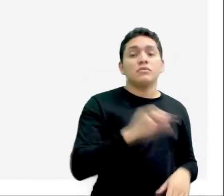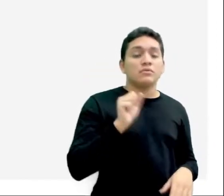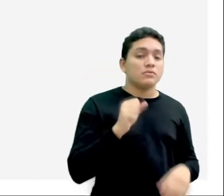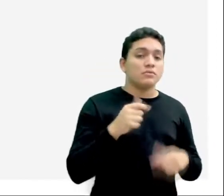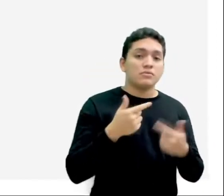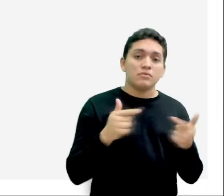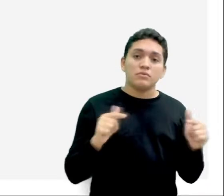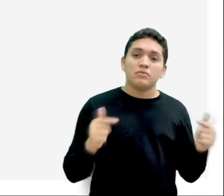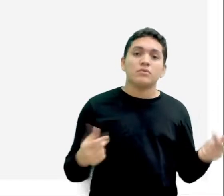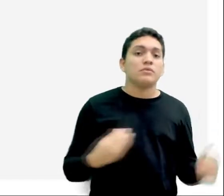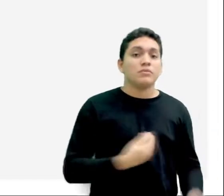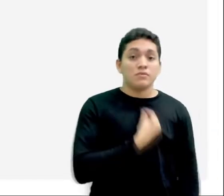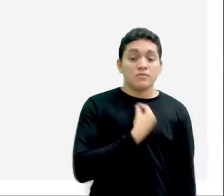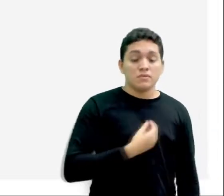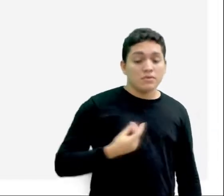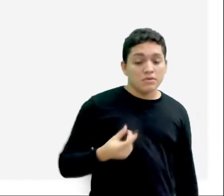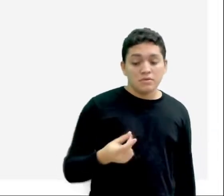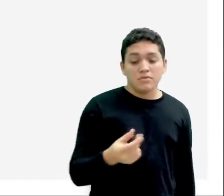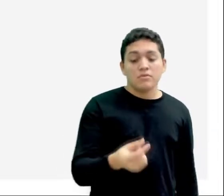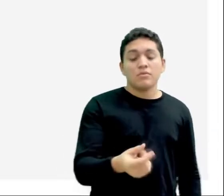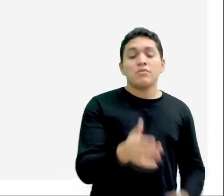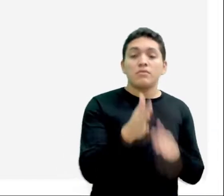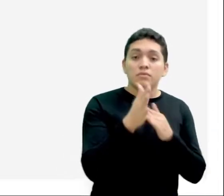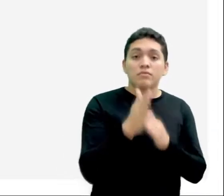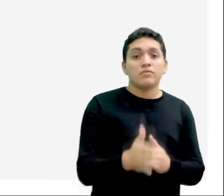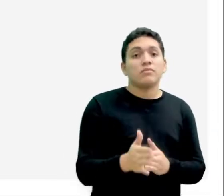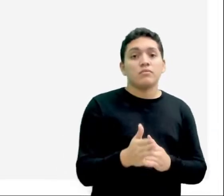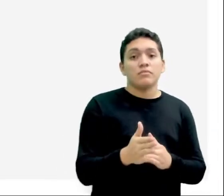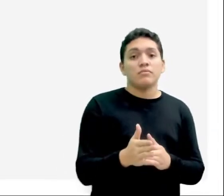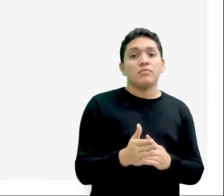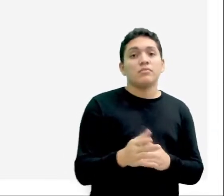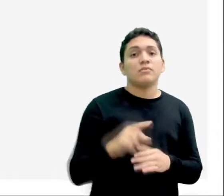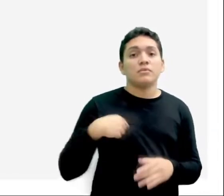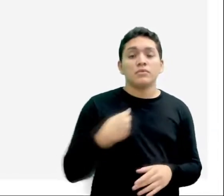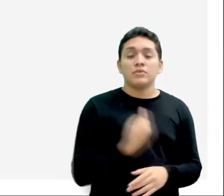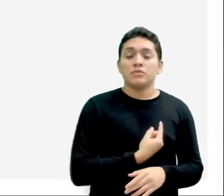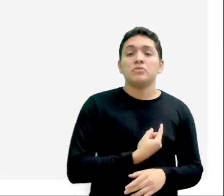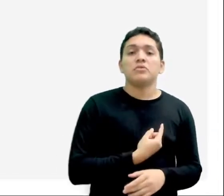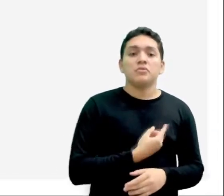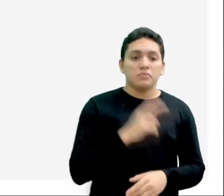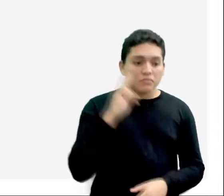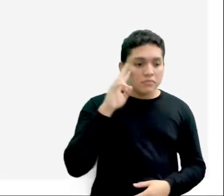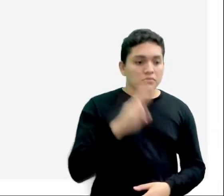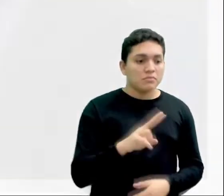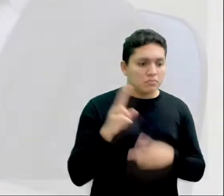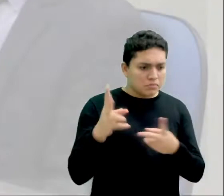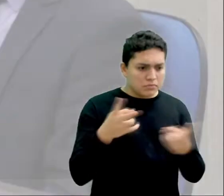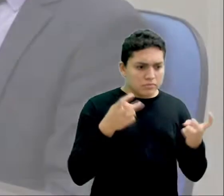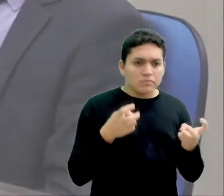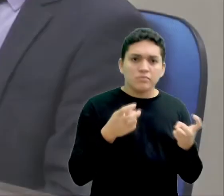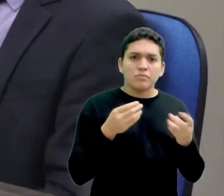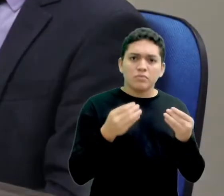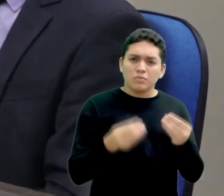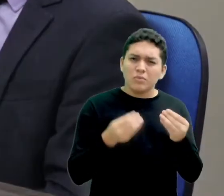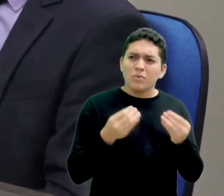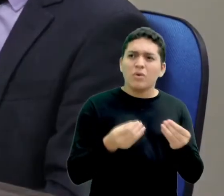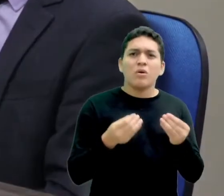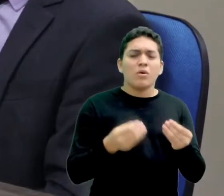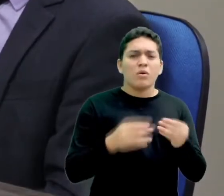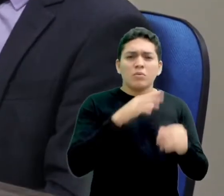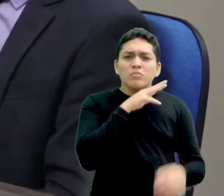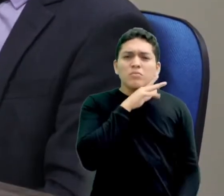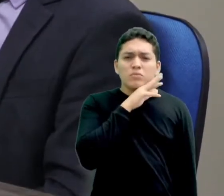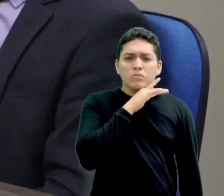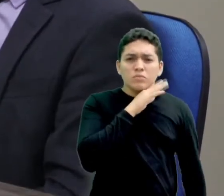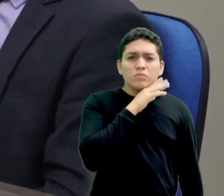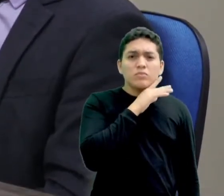eterna permanente em si. Então, a gente vê aqui como é grave exatamente